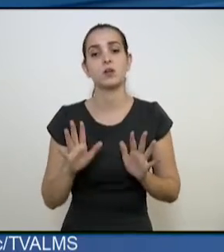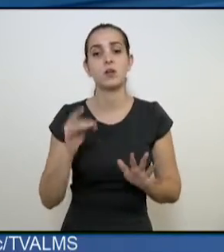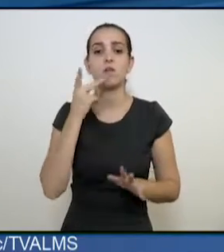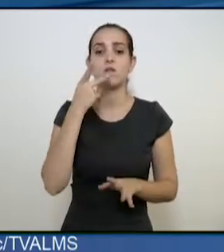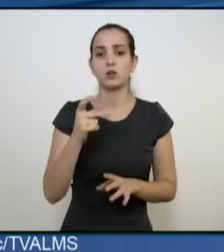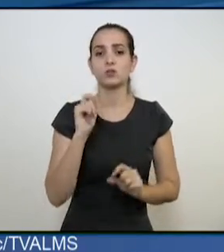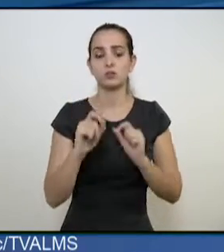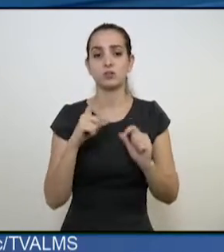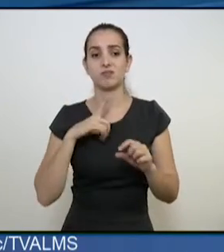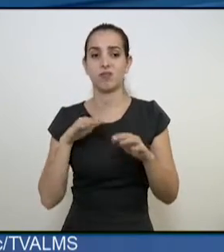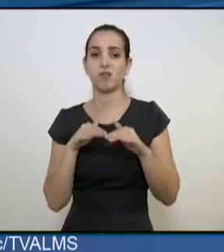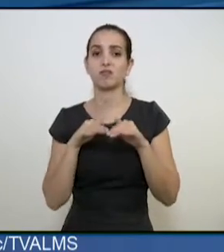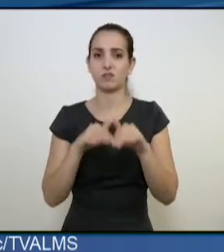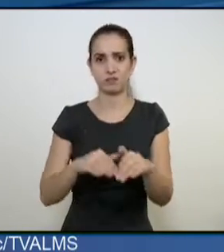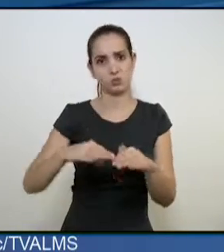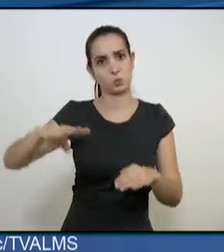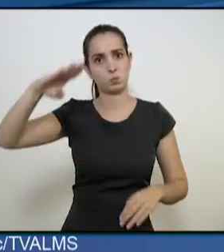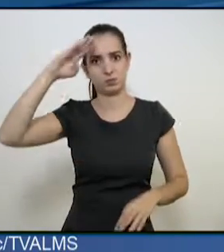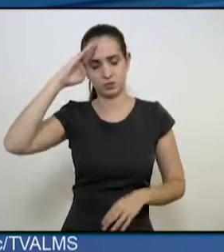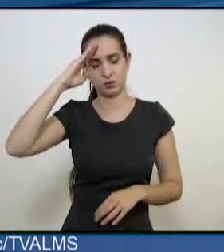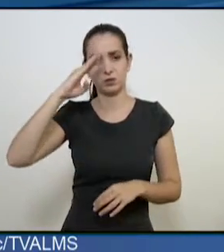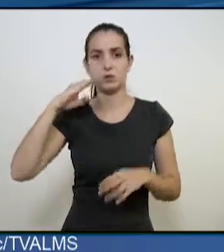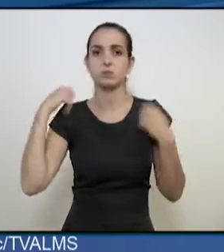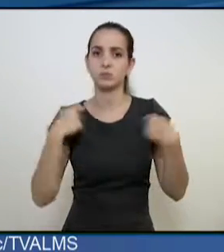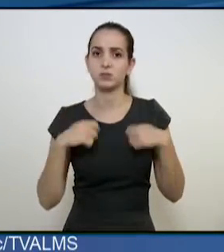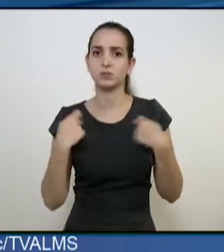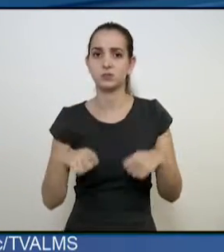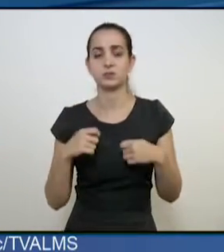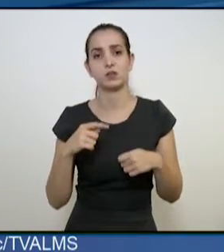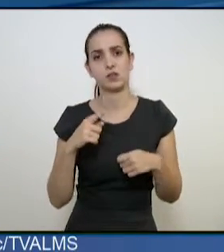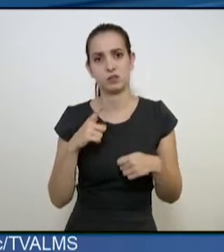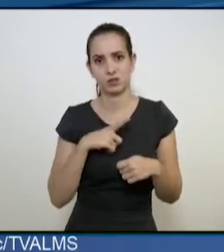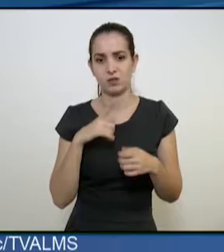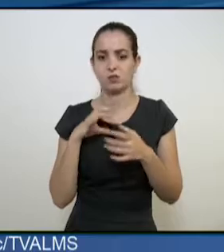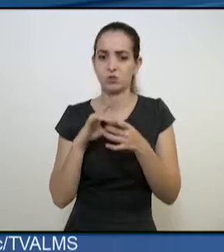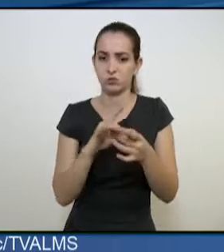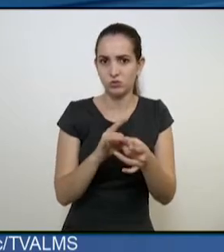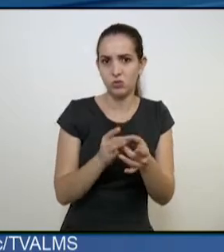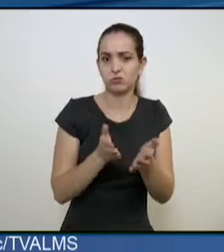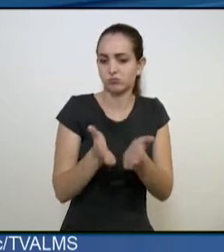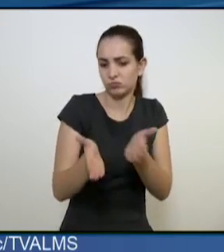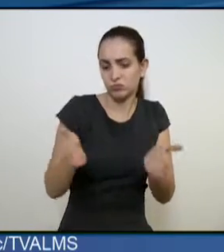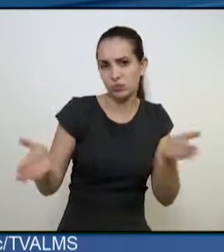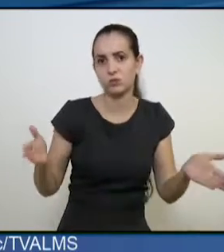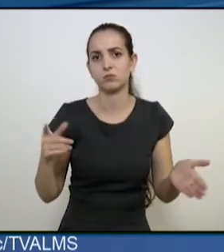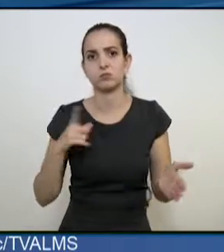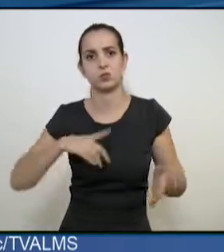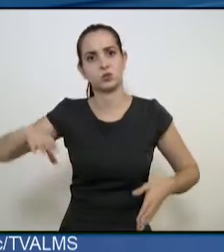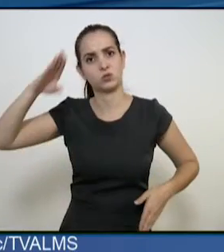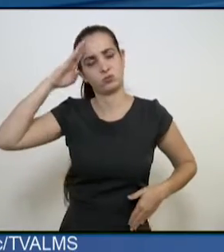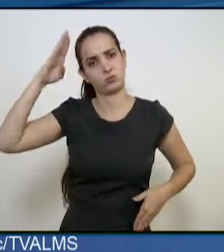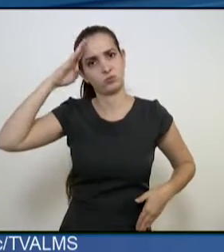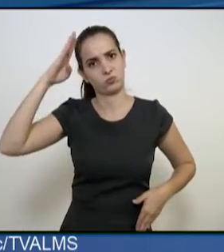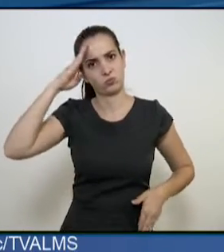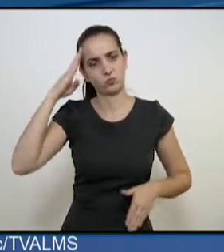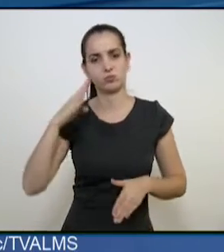para fazer uma intervenção militar, tem que dar condições para as Forças Armadas